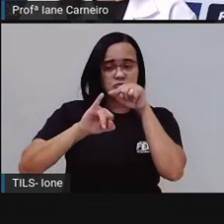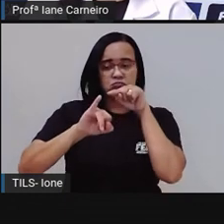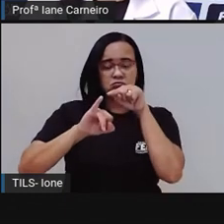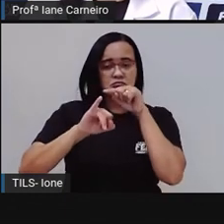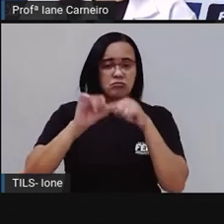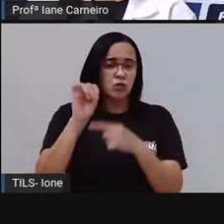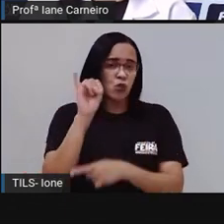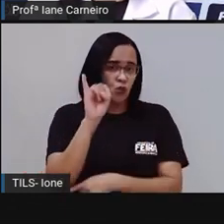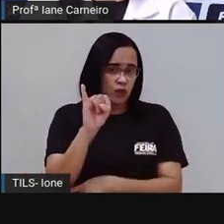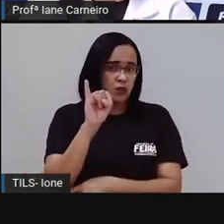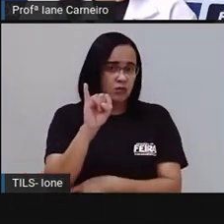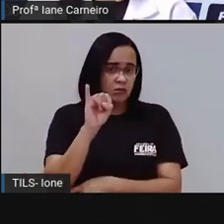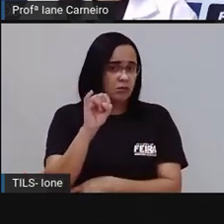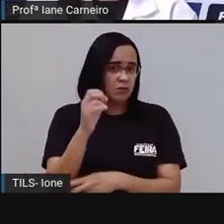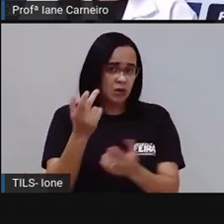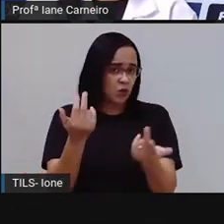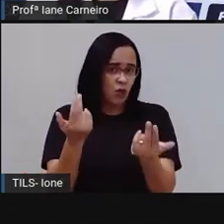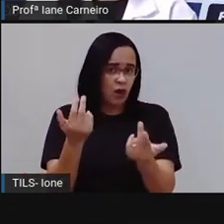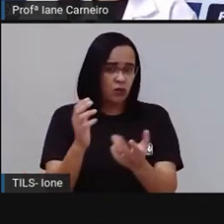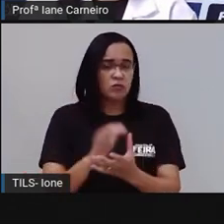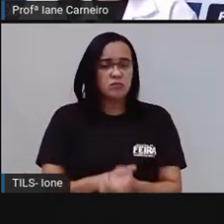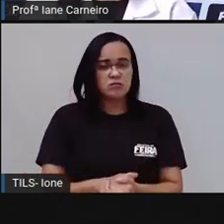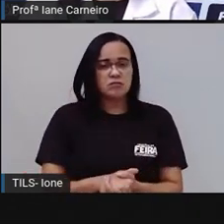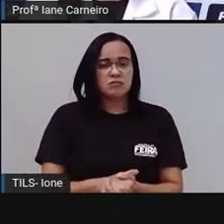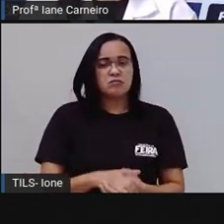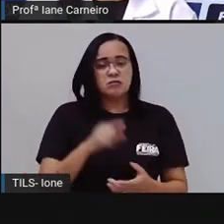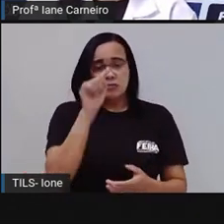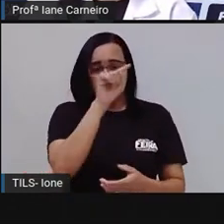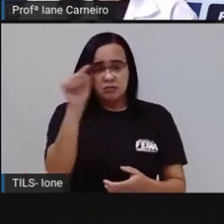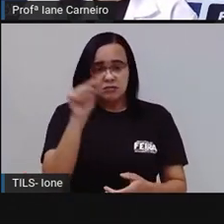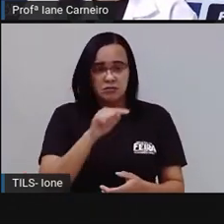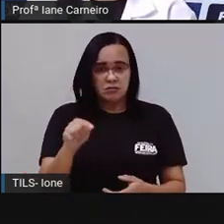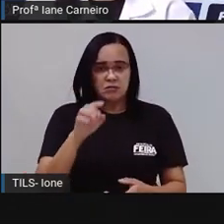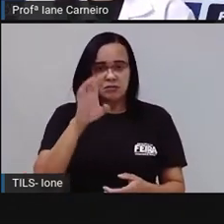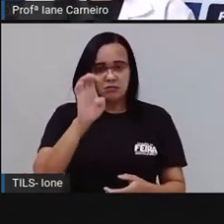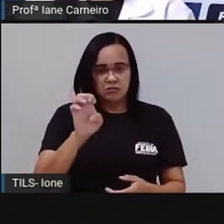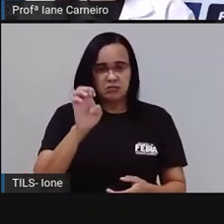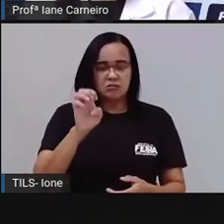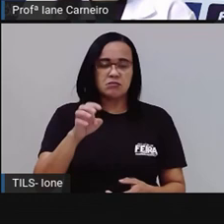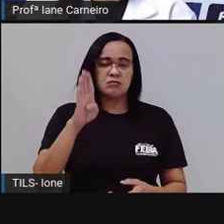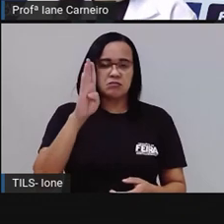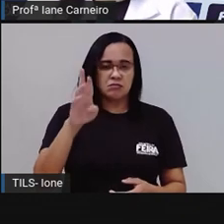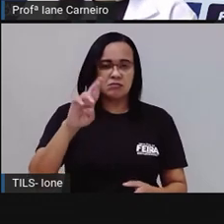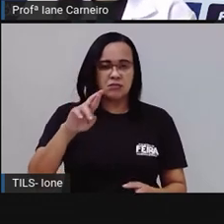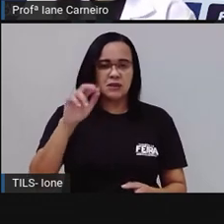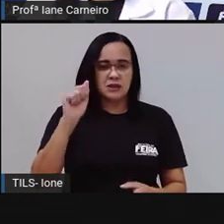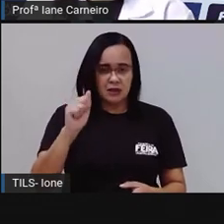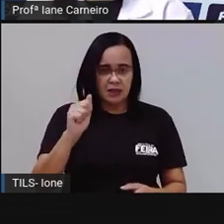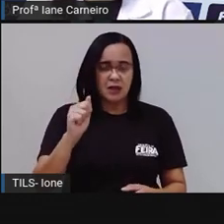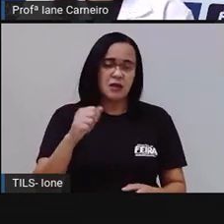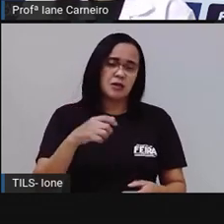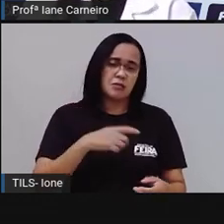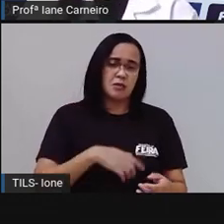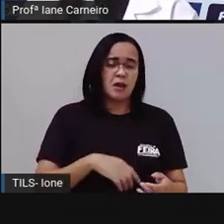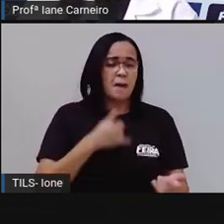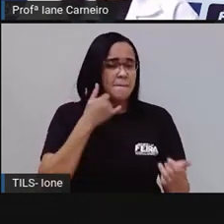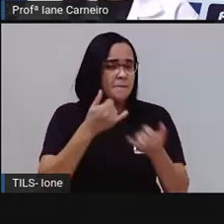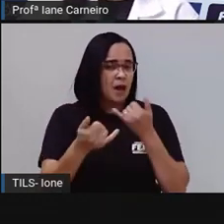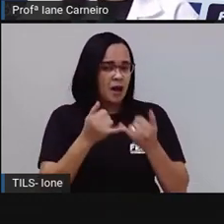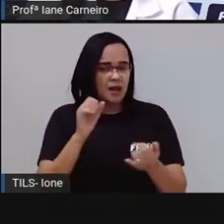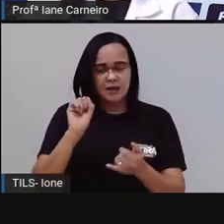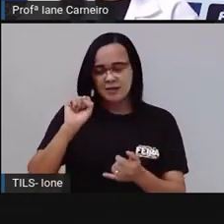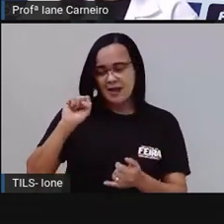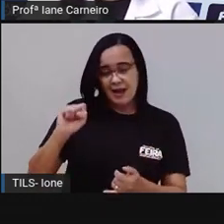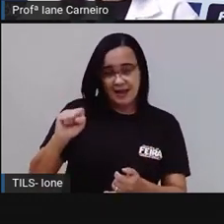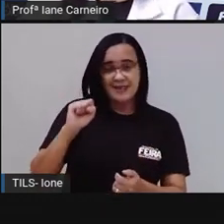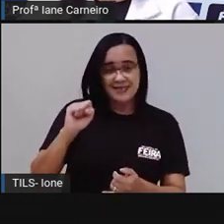o Y pelo I, tá bom? E o zebra, ó, vai ter o som de si no final, ó, feliz. Ou o